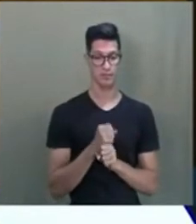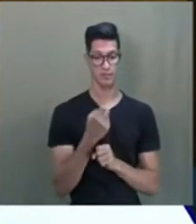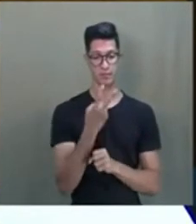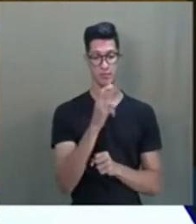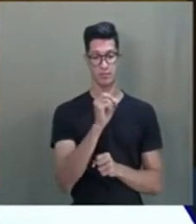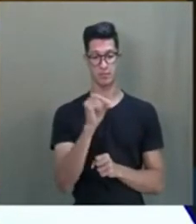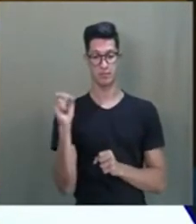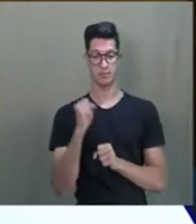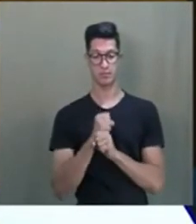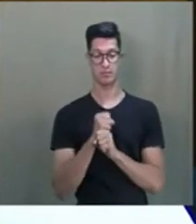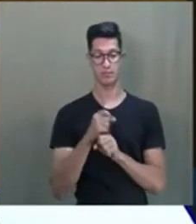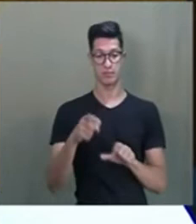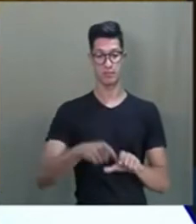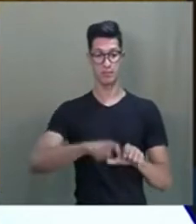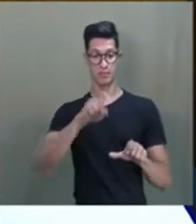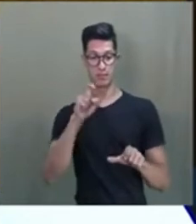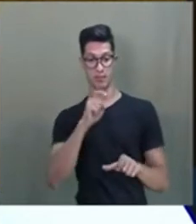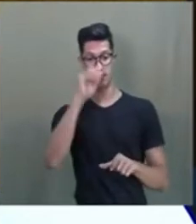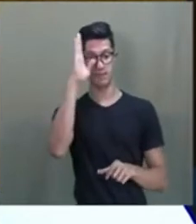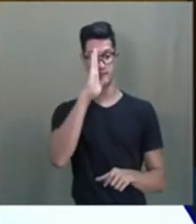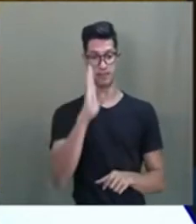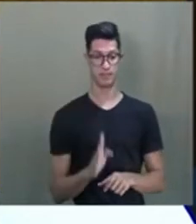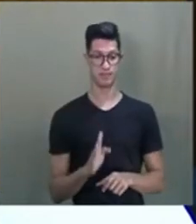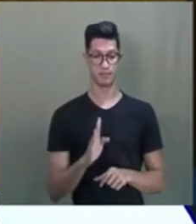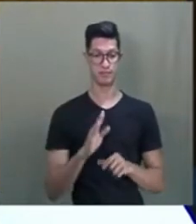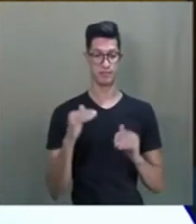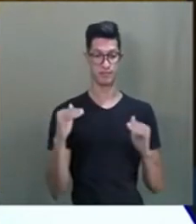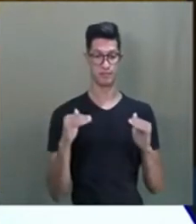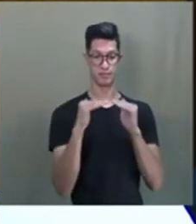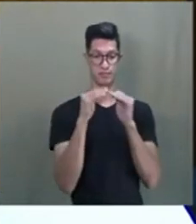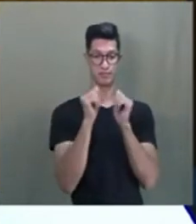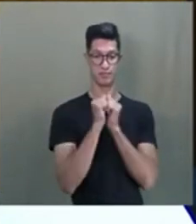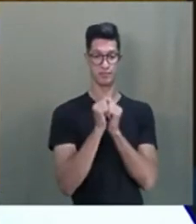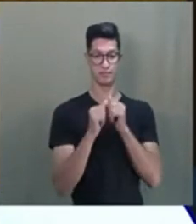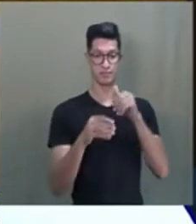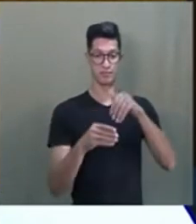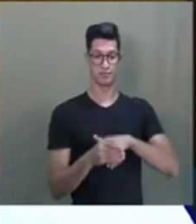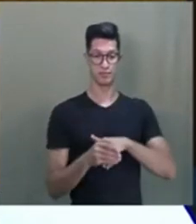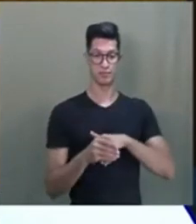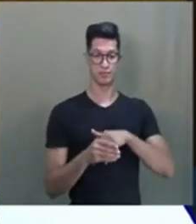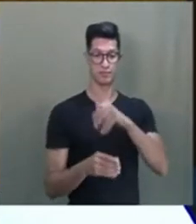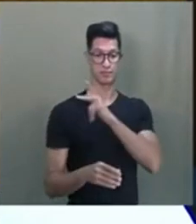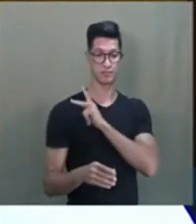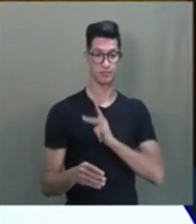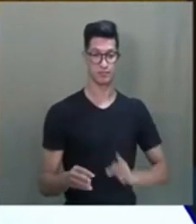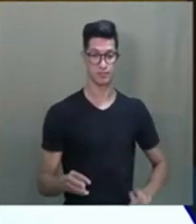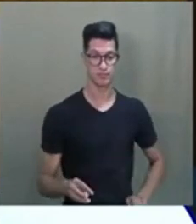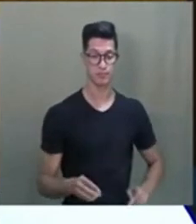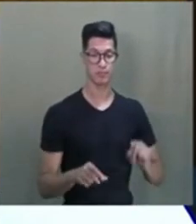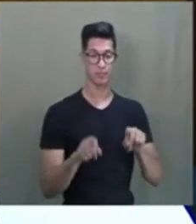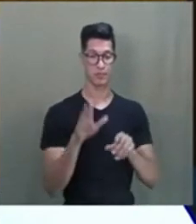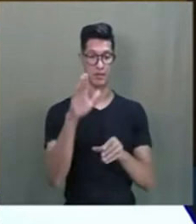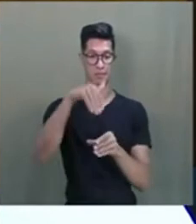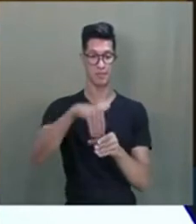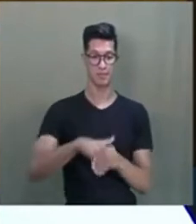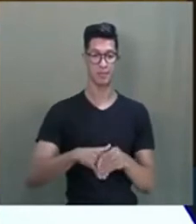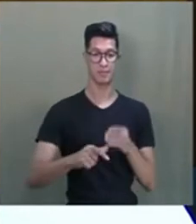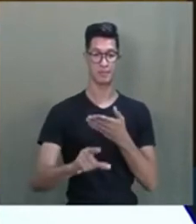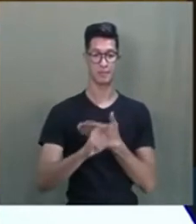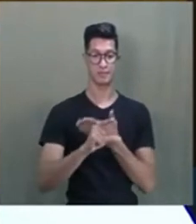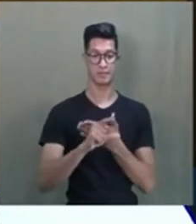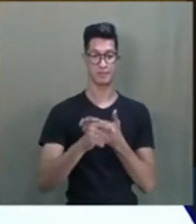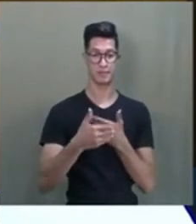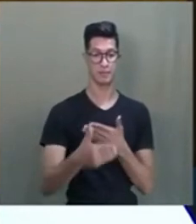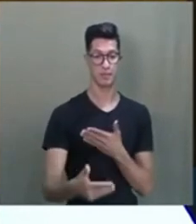da independência brasileira coincide com o ano de eleições presidenciais e de eleições